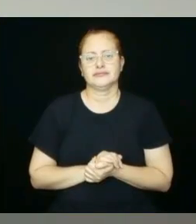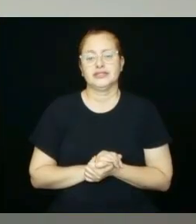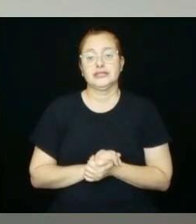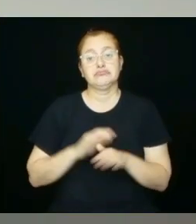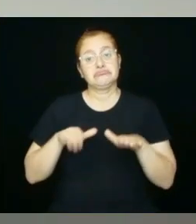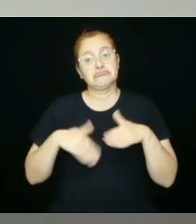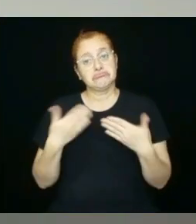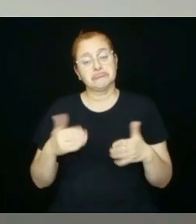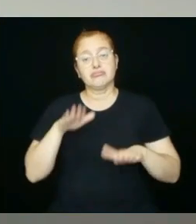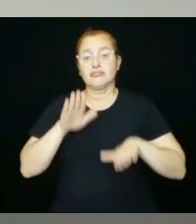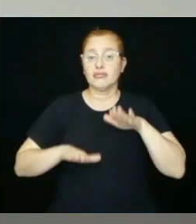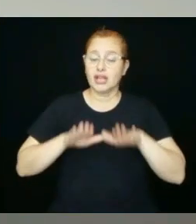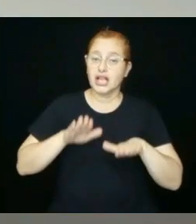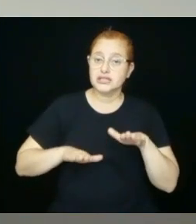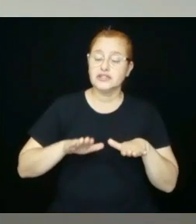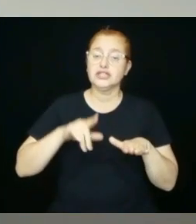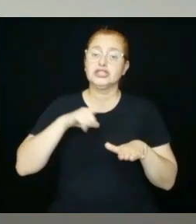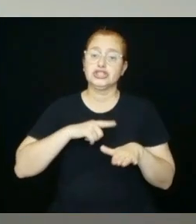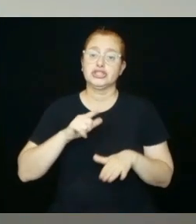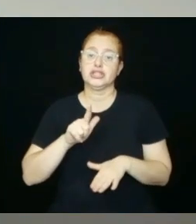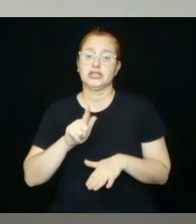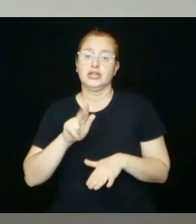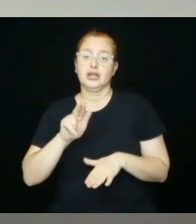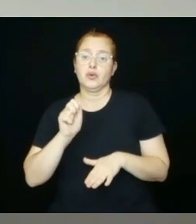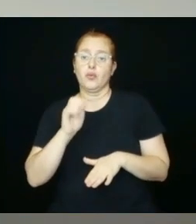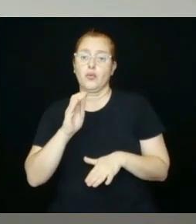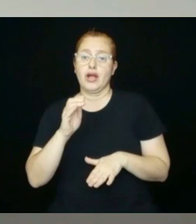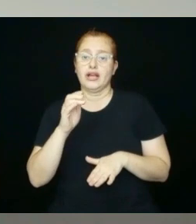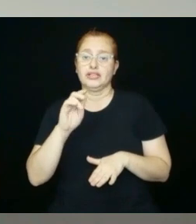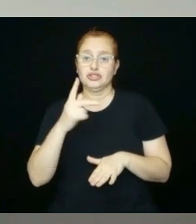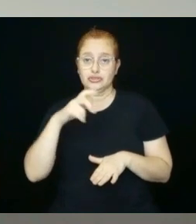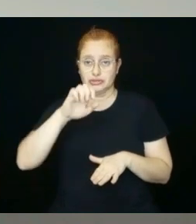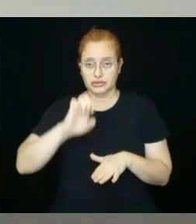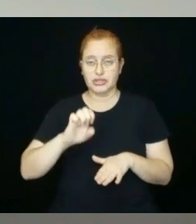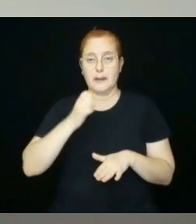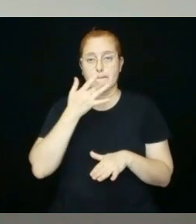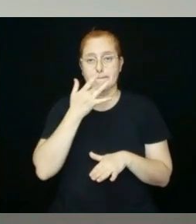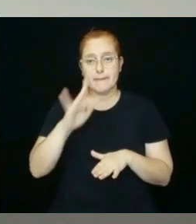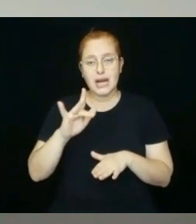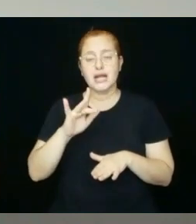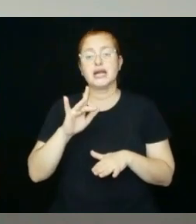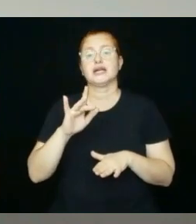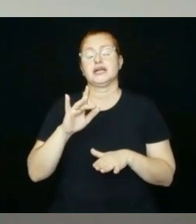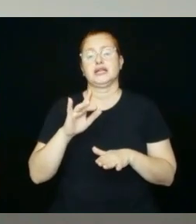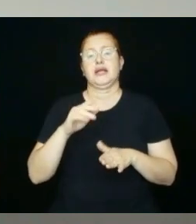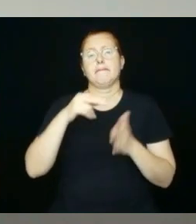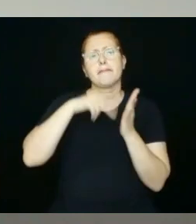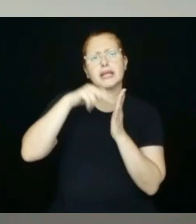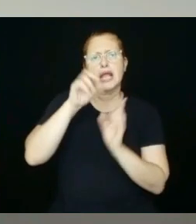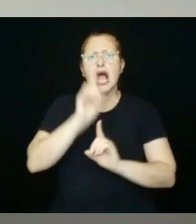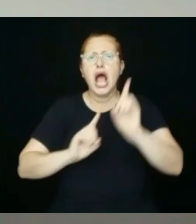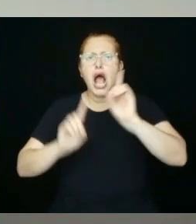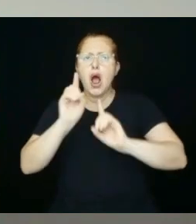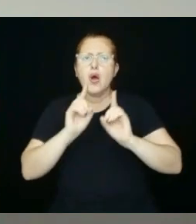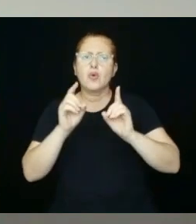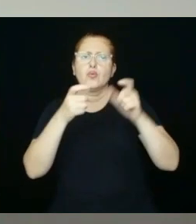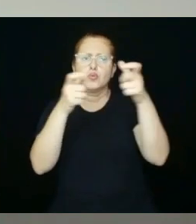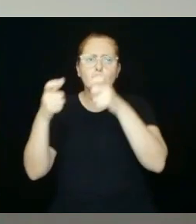princípio isso, às vezes eu vinha com a guache branca, assim, para cobrir algumas áreas, algumas veladuras, para apagar o